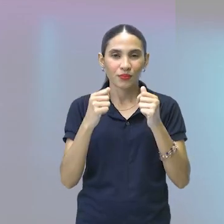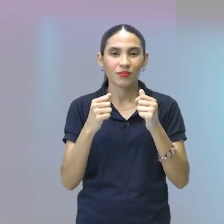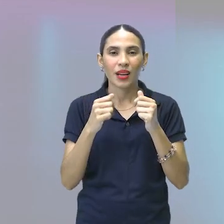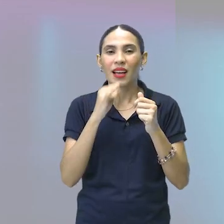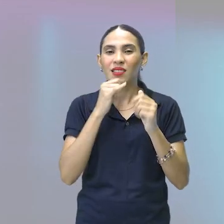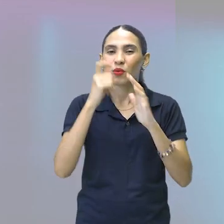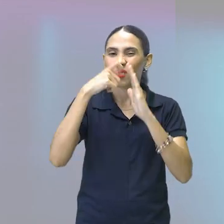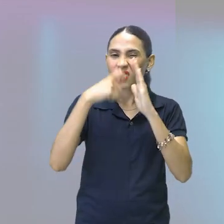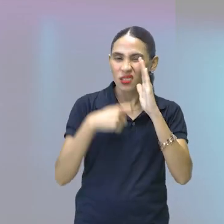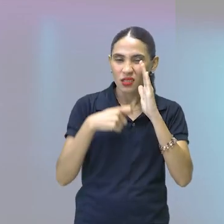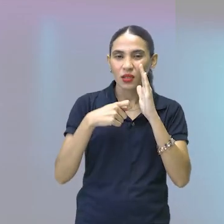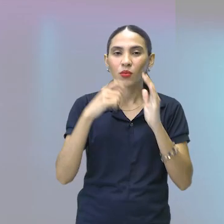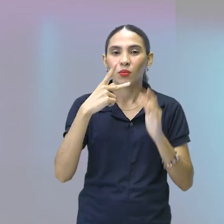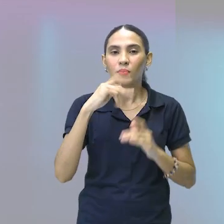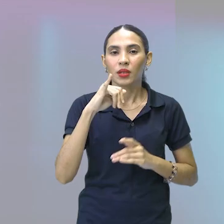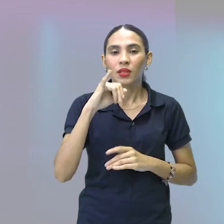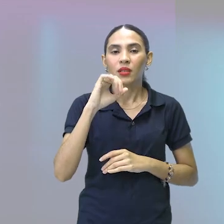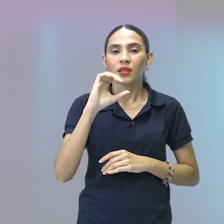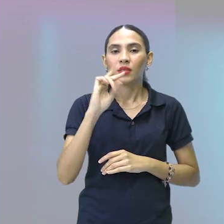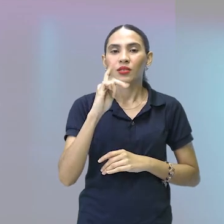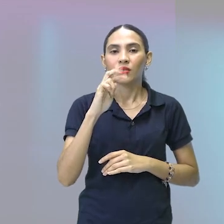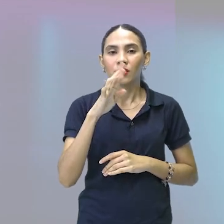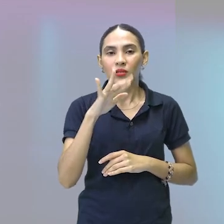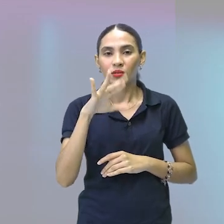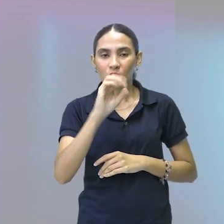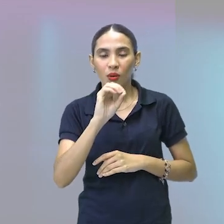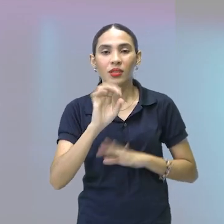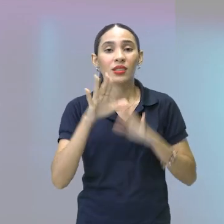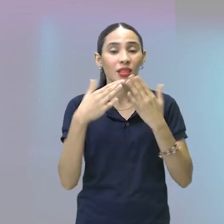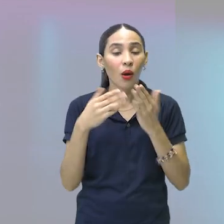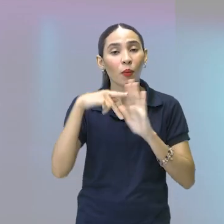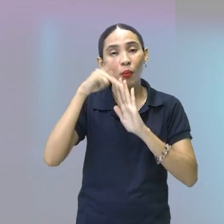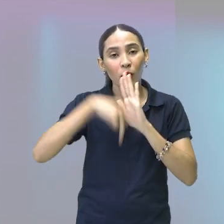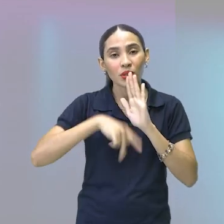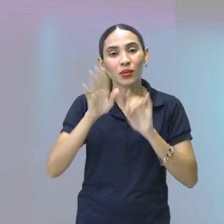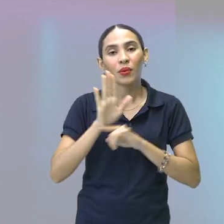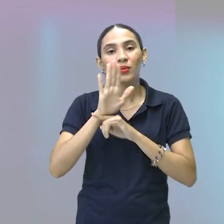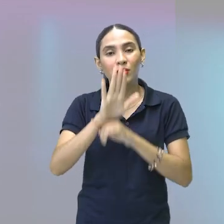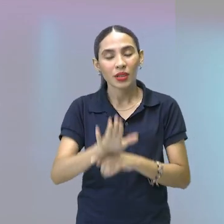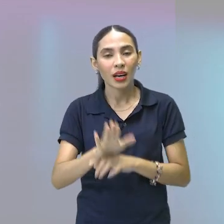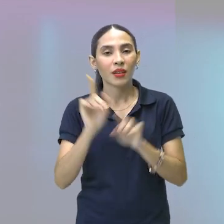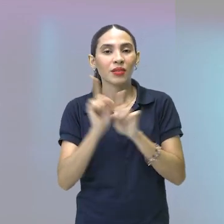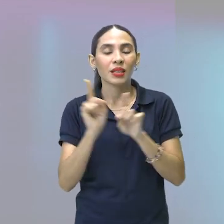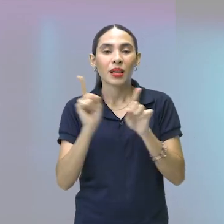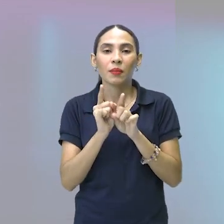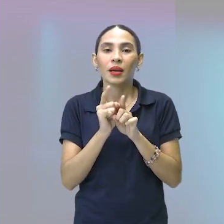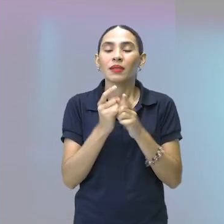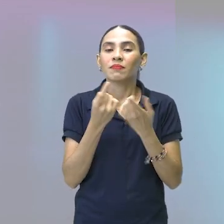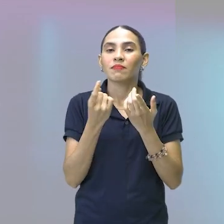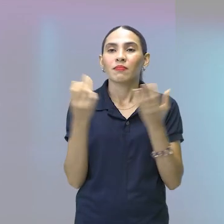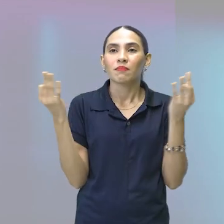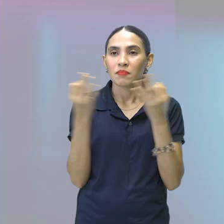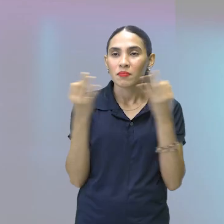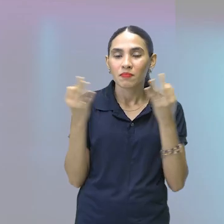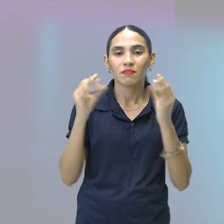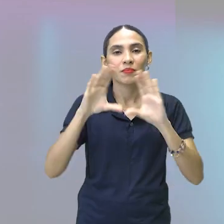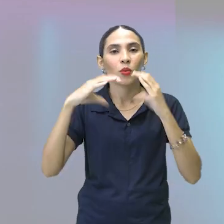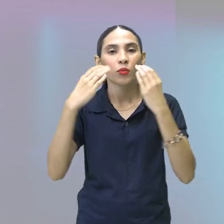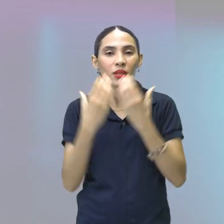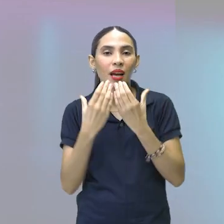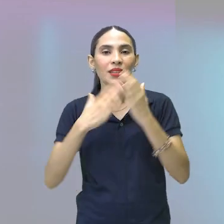das pichações, esses projetos ajudaram ali a embelezar